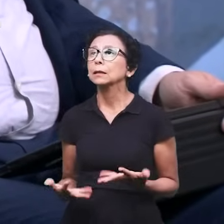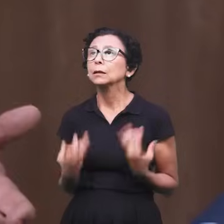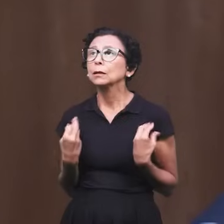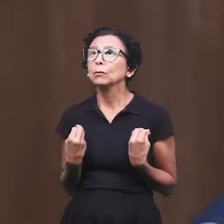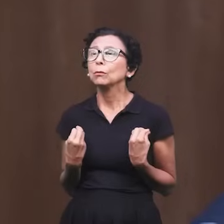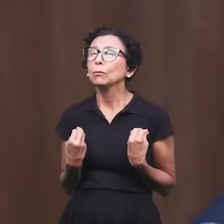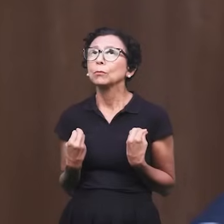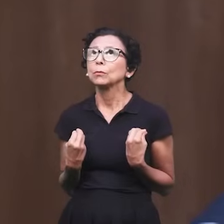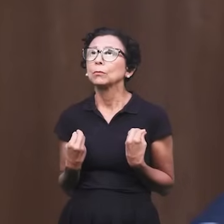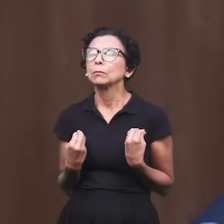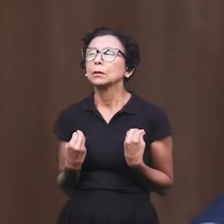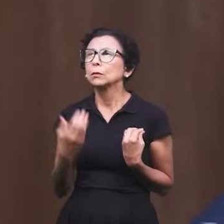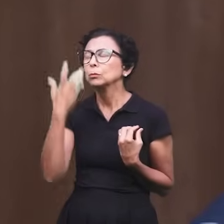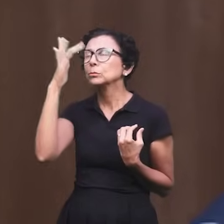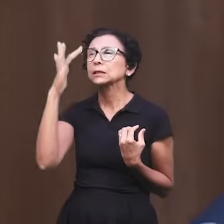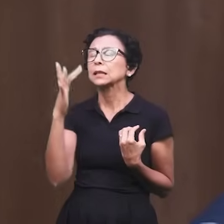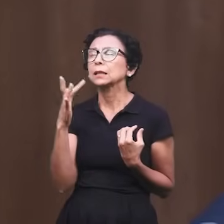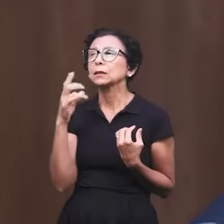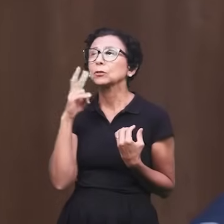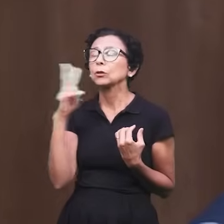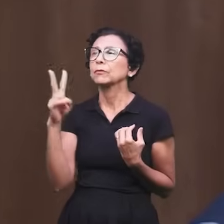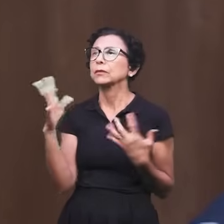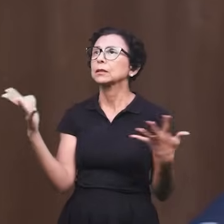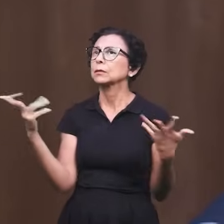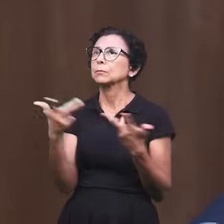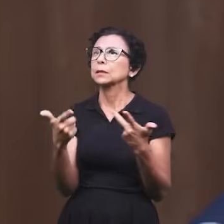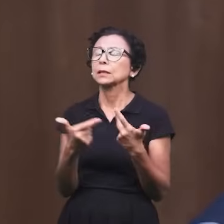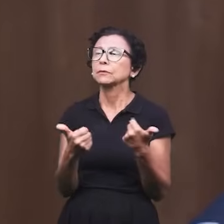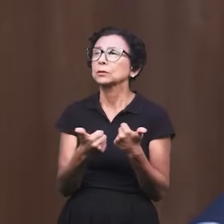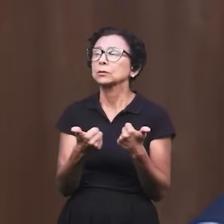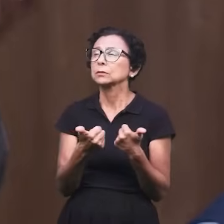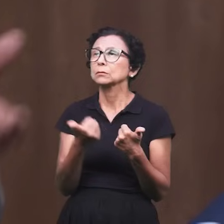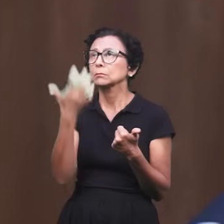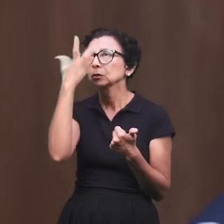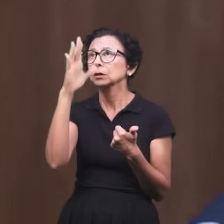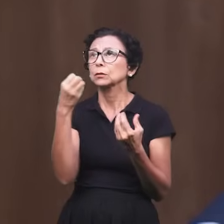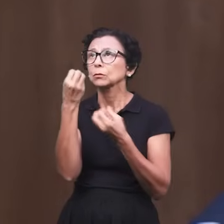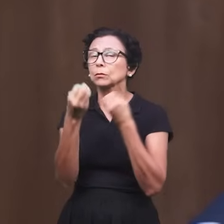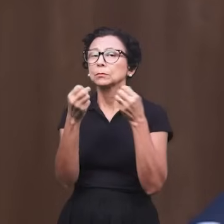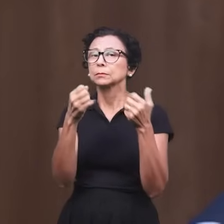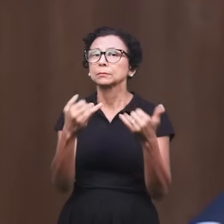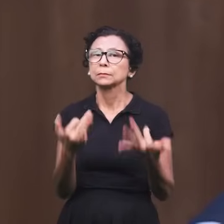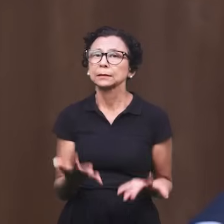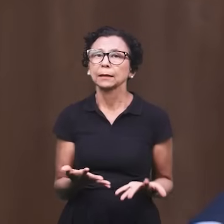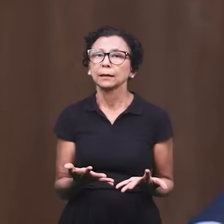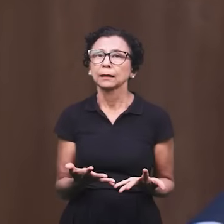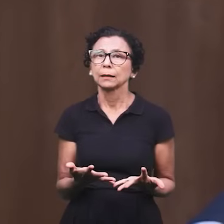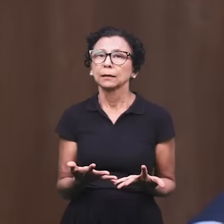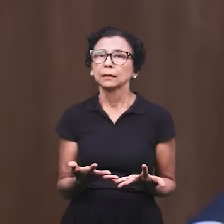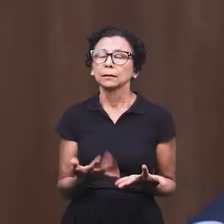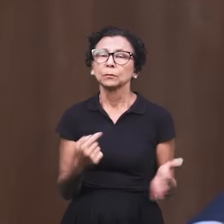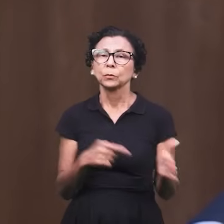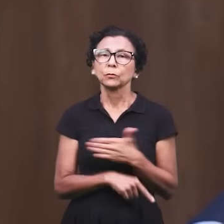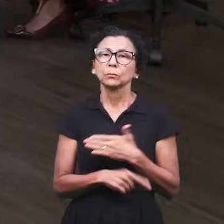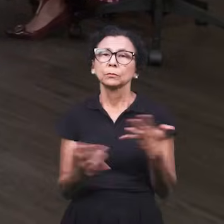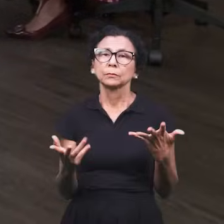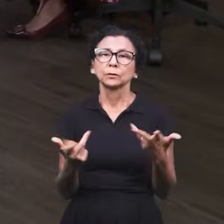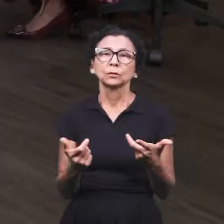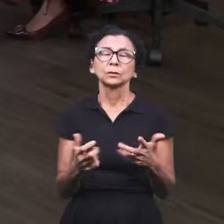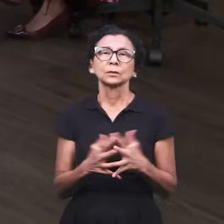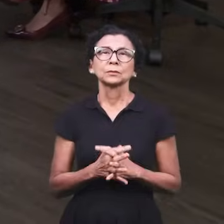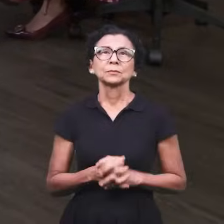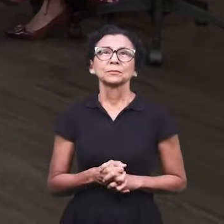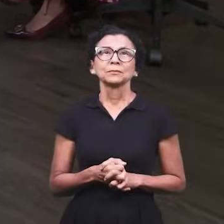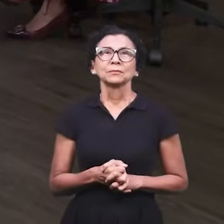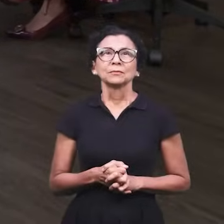Eu descrever como? Não sei, o que eu vi é tão maravilhoso que eu não sei o que é aquilo, não sei como falar daquilo de tão maravilhoso que é. Pois é,